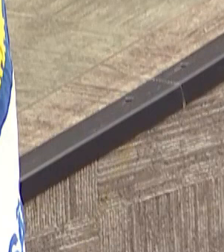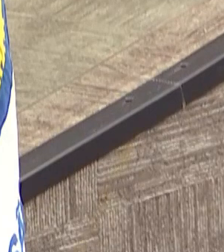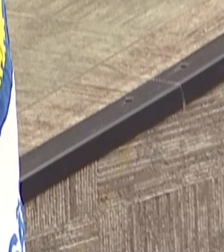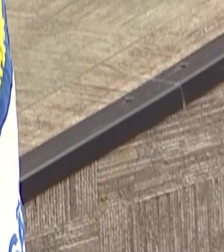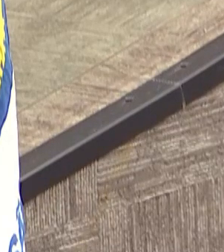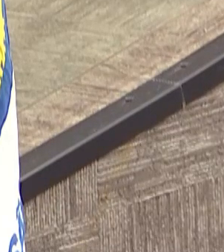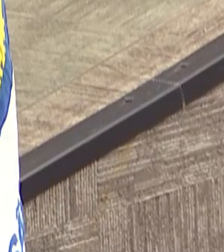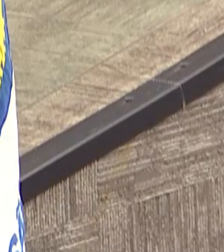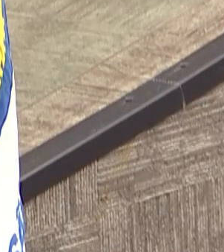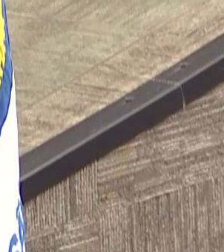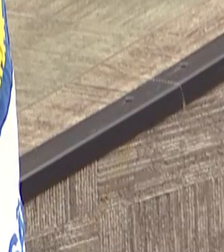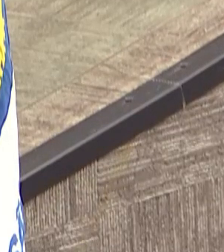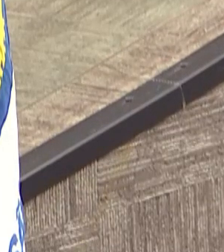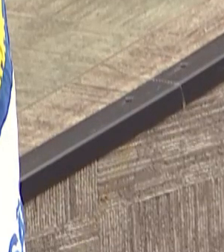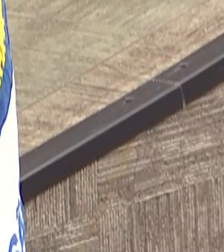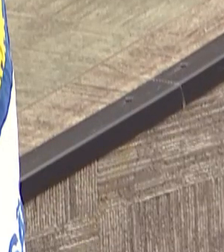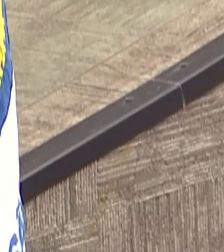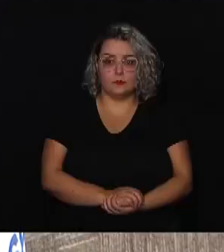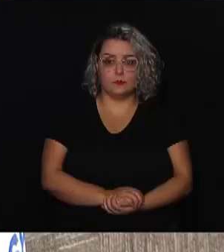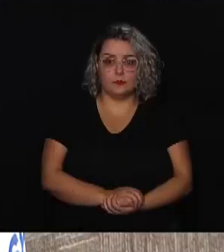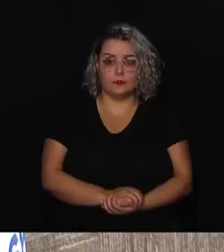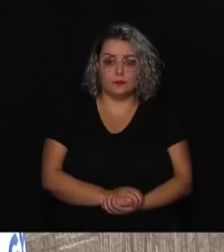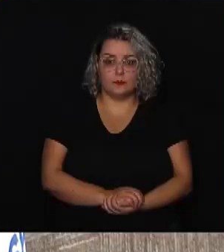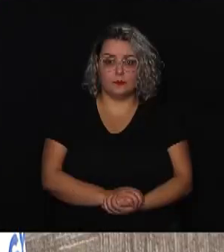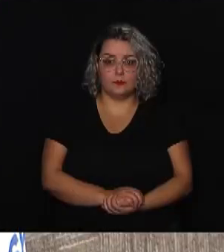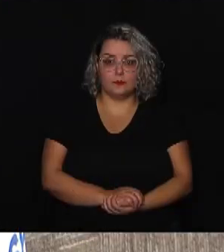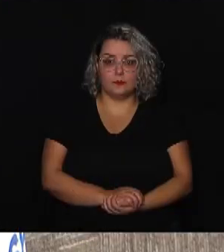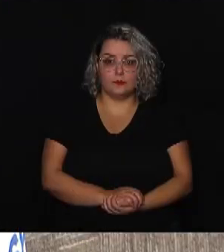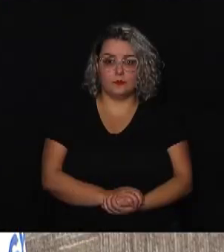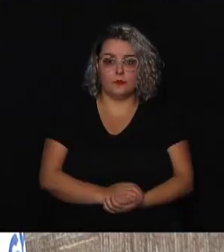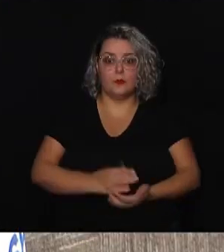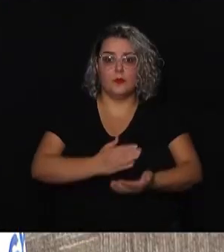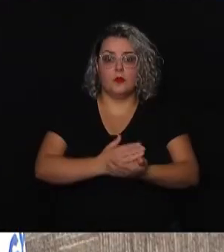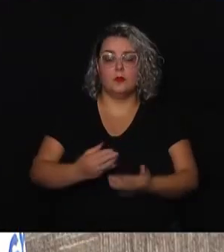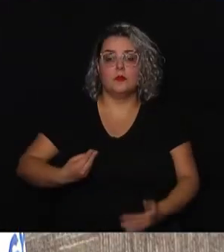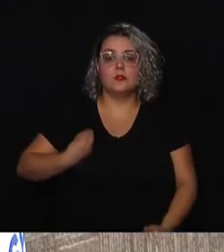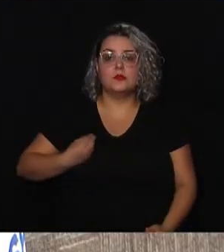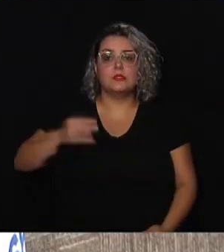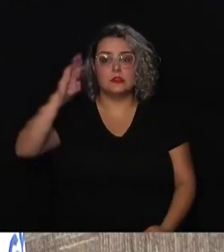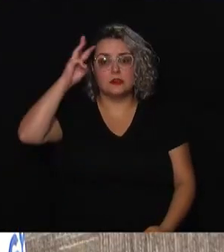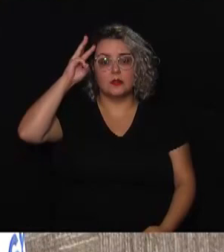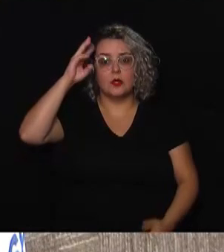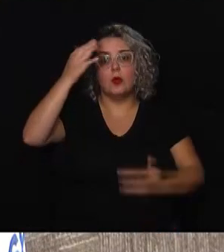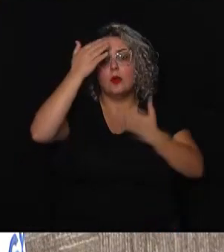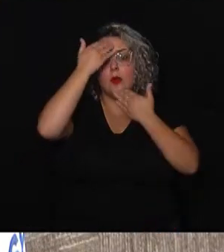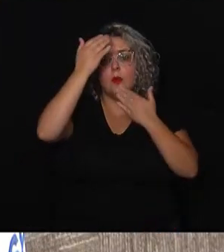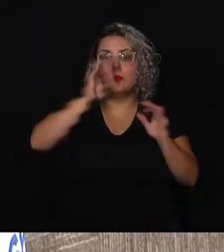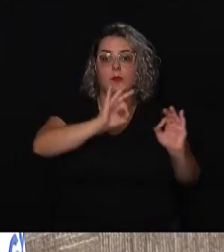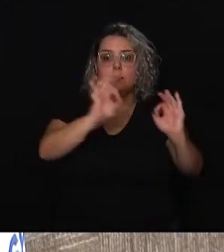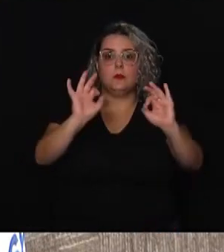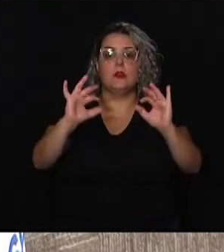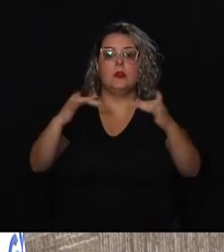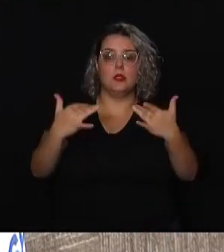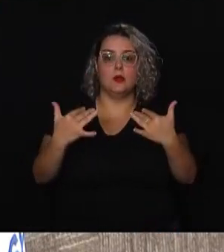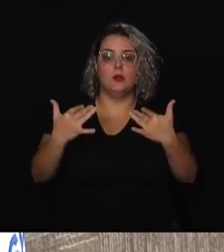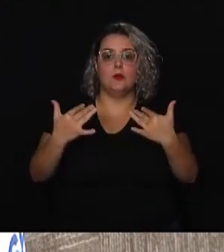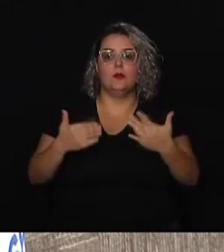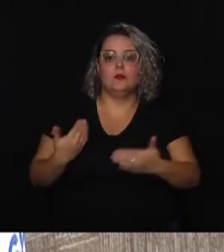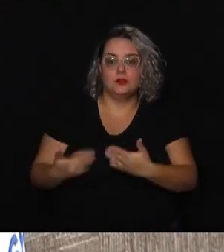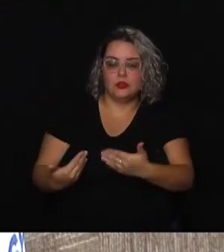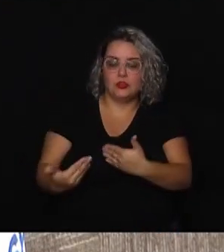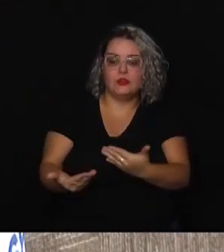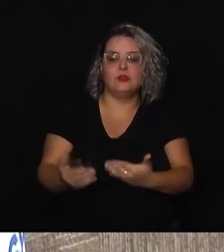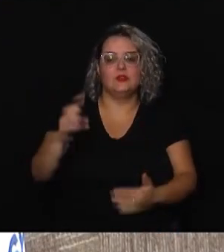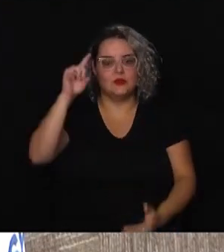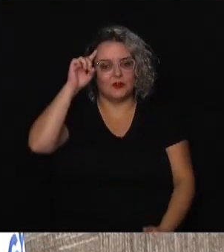9h43. Damos início à nossa programação ao vivo nesta terça-feira e desde já, muito obrigada pela sua companhia e audiência aí ao longo deste